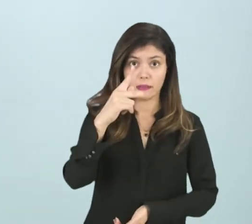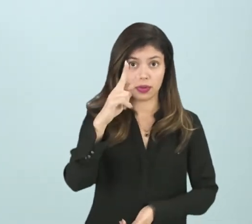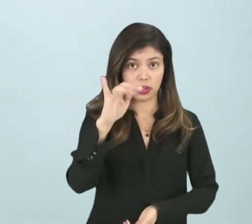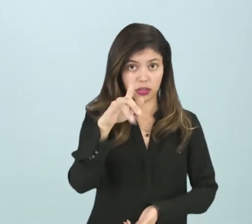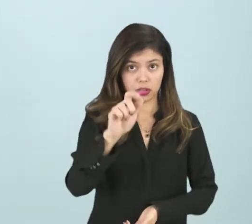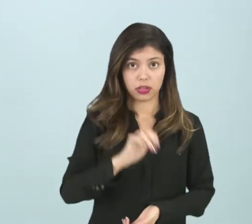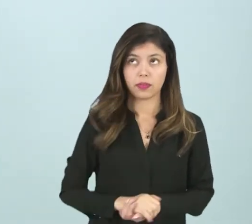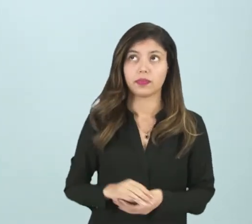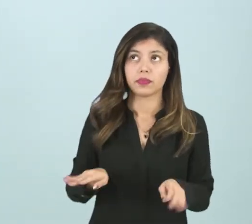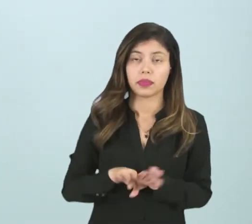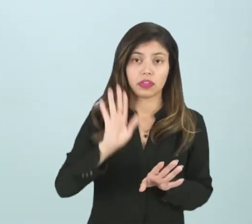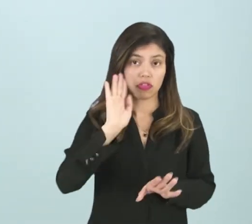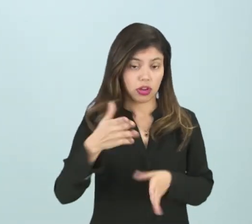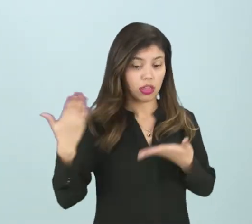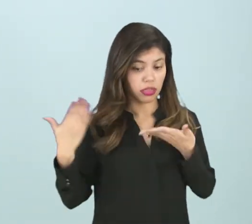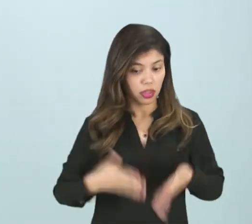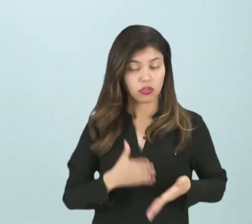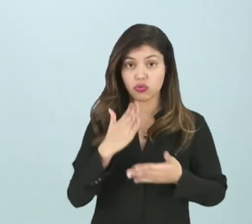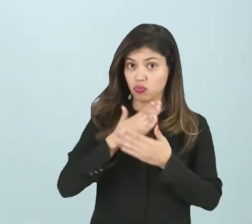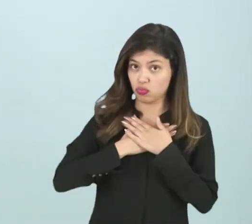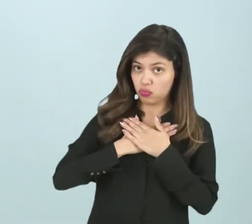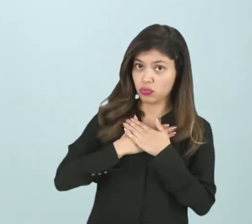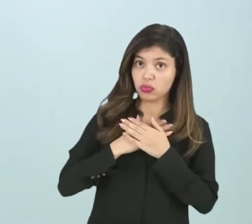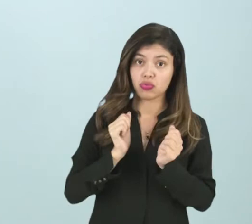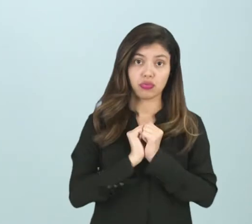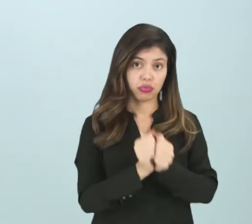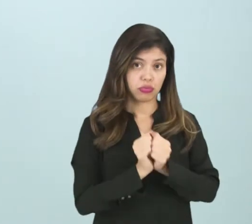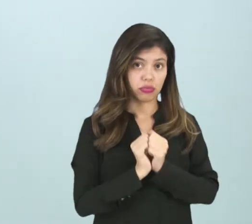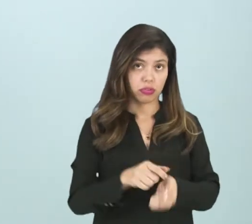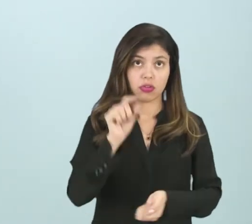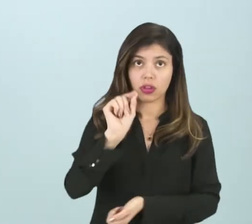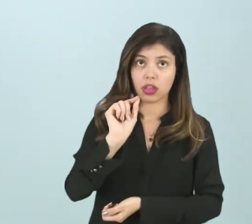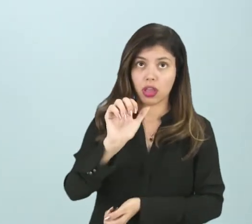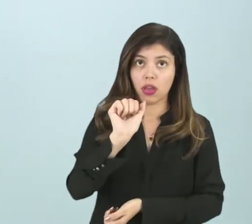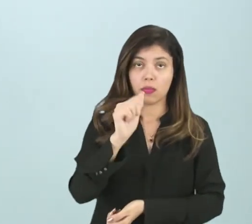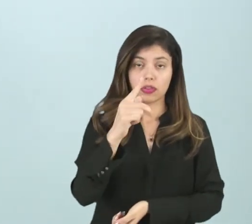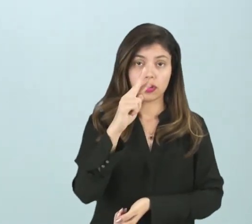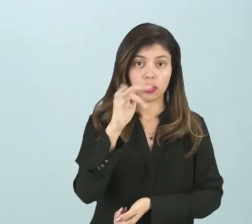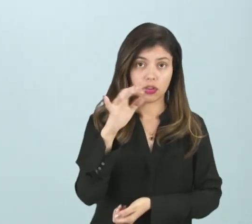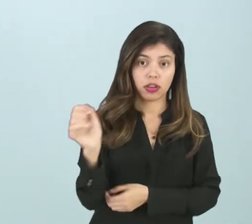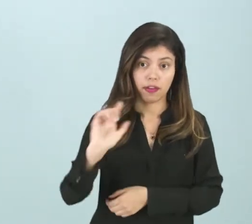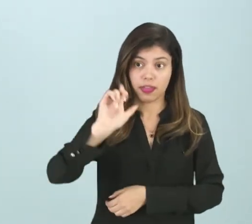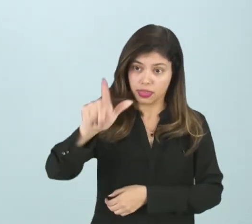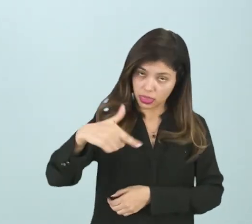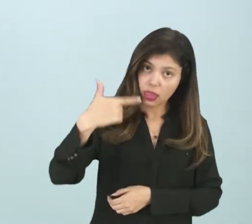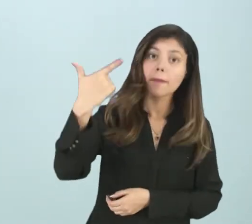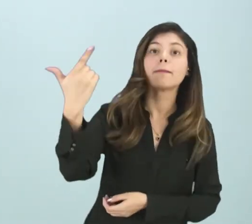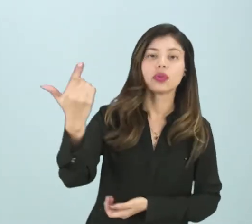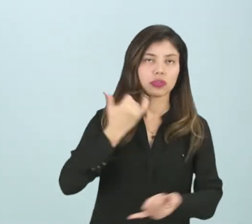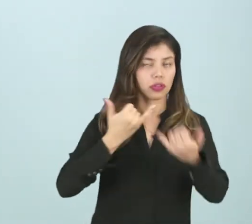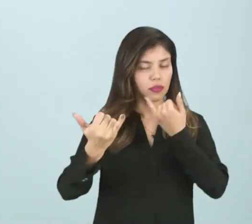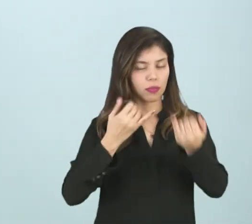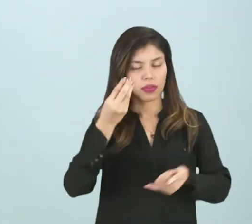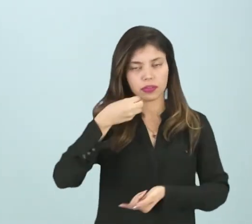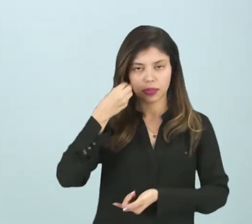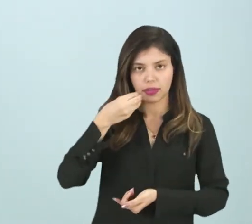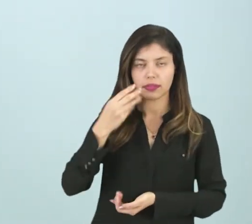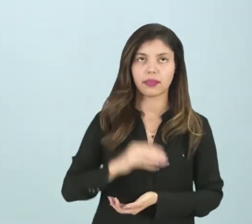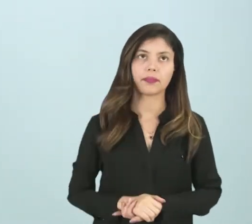coisa que já nasce comigo. Bem, e o que é a posteriori? A posteriori é uma coisa que vem depois com a